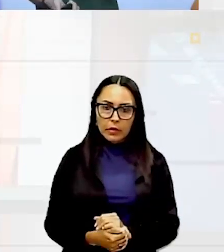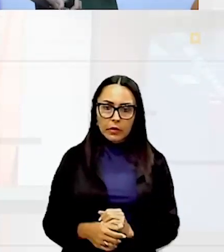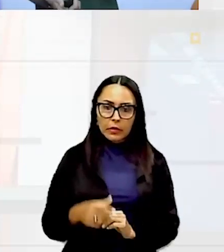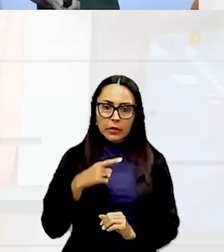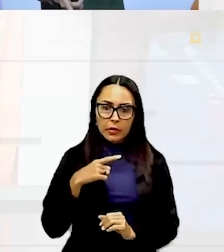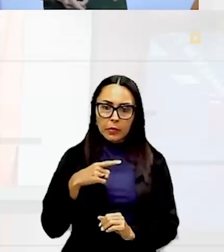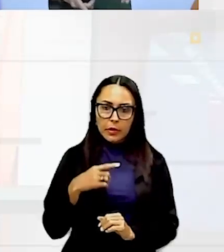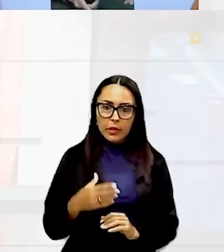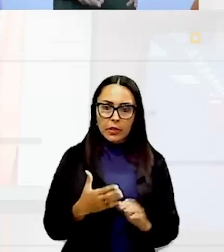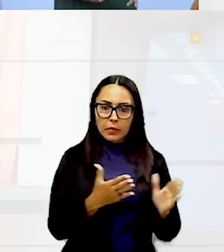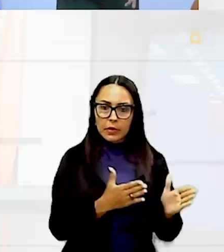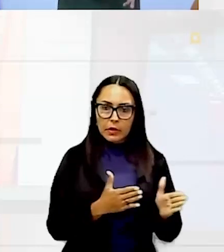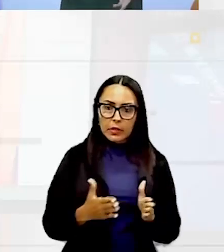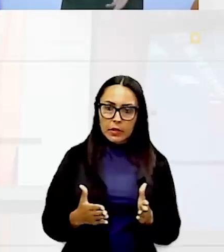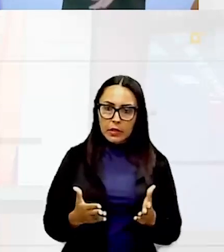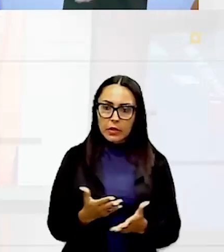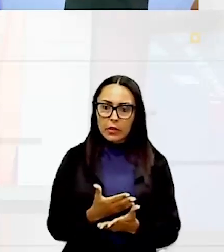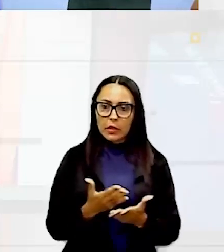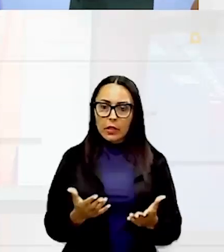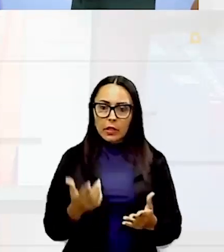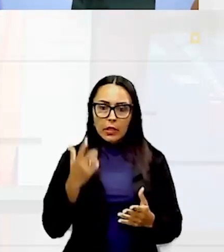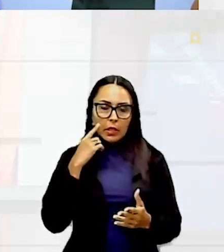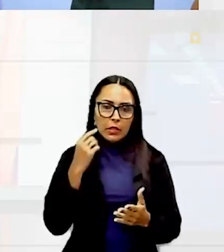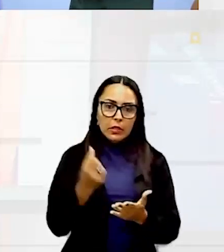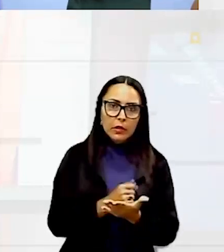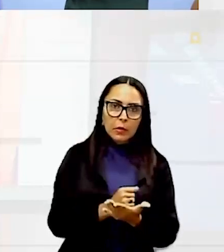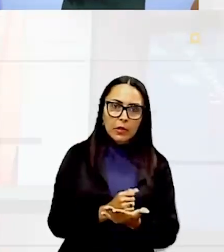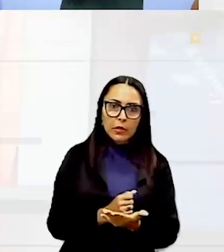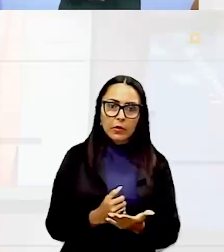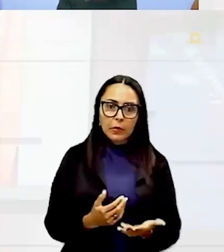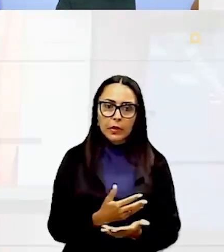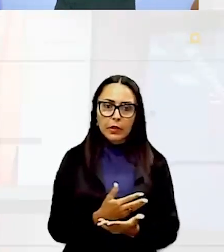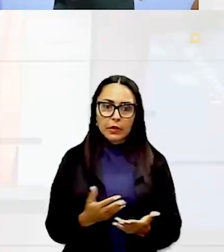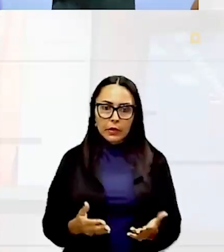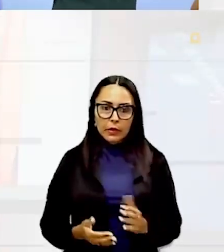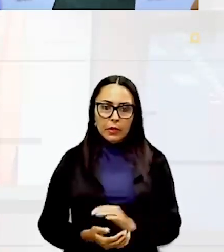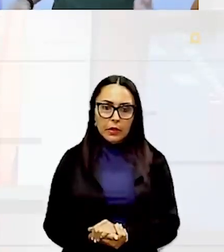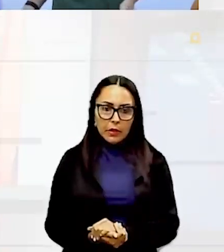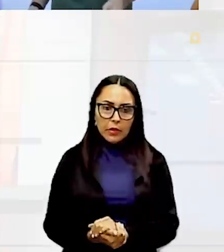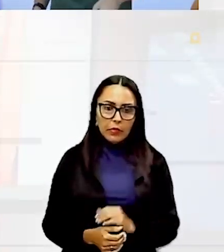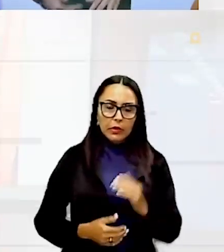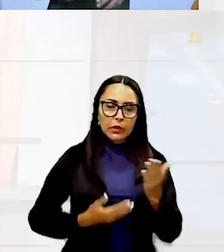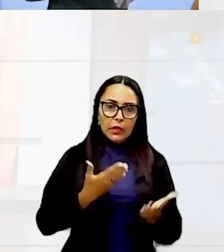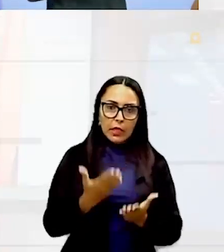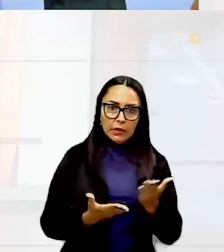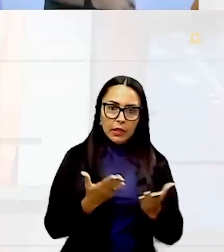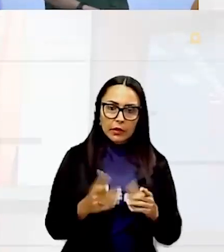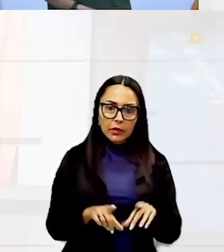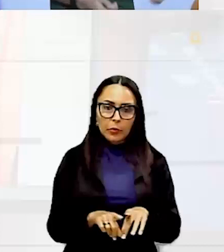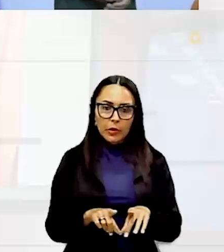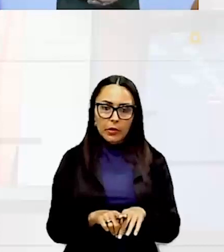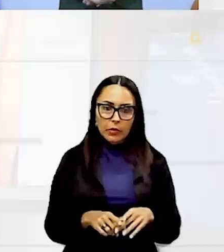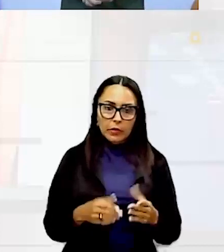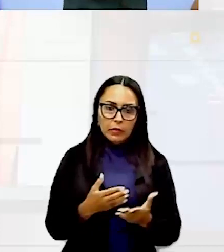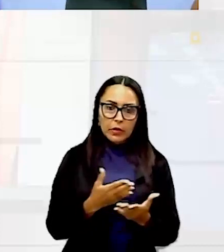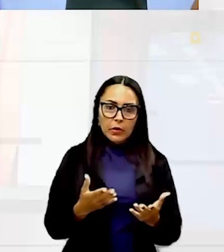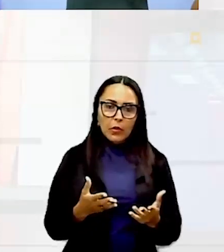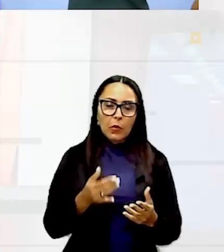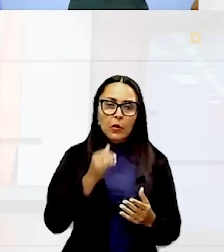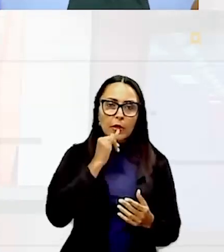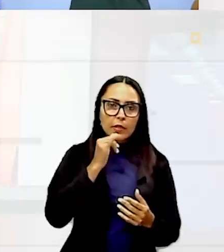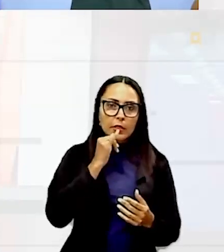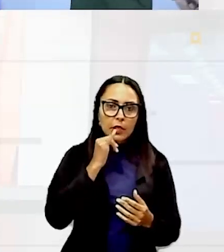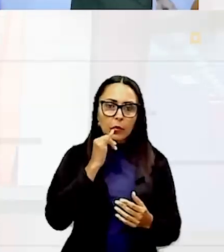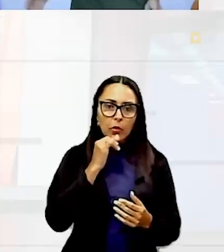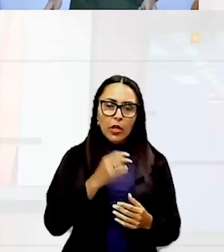de efeitos, que é um caso de animação à partezinho, que ele vai tratar, como o próprio nome fala, de efeitos. Por exemplo, efeitos